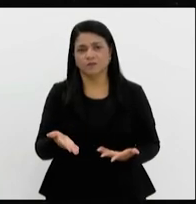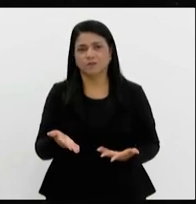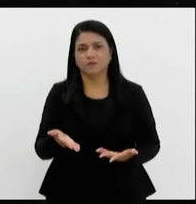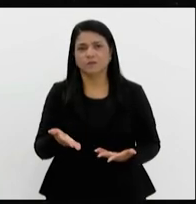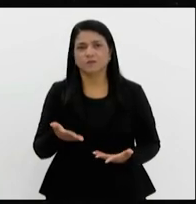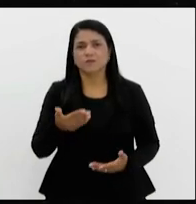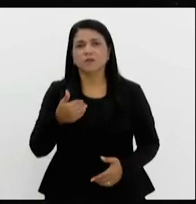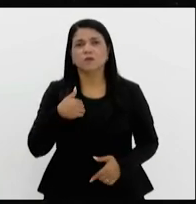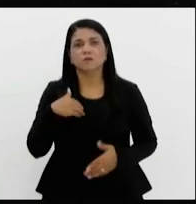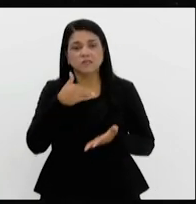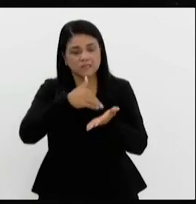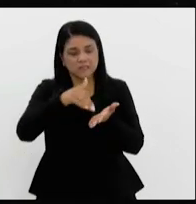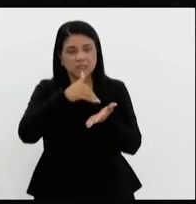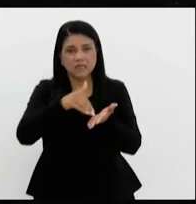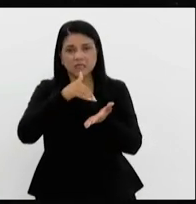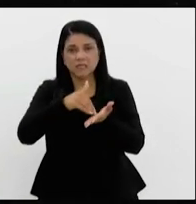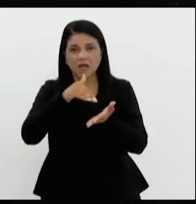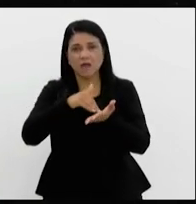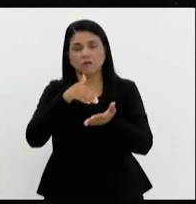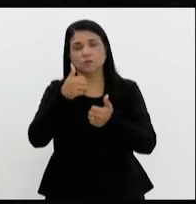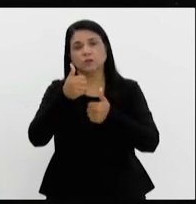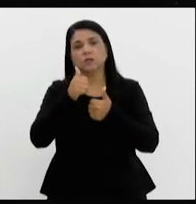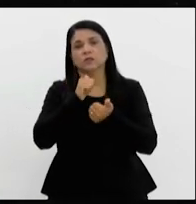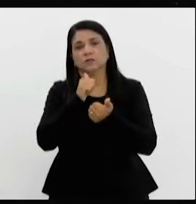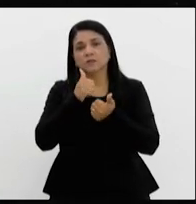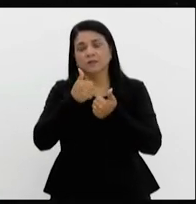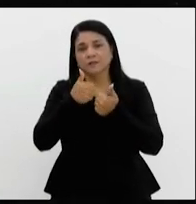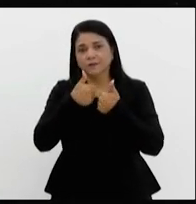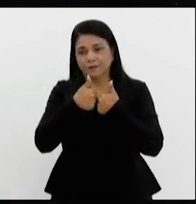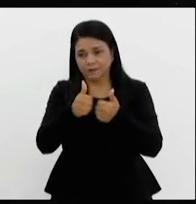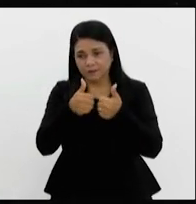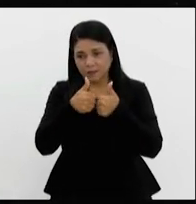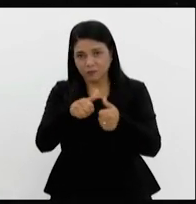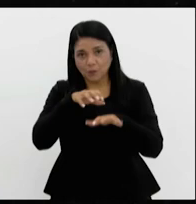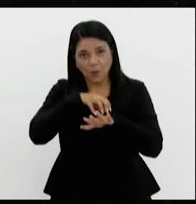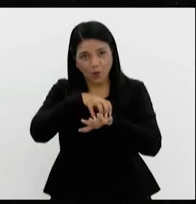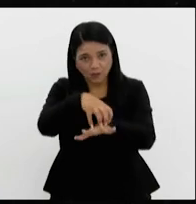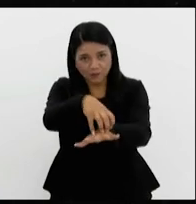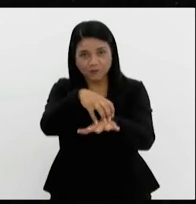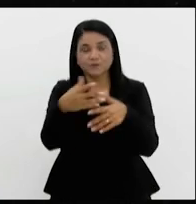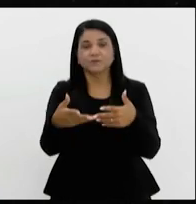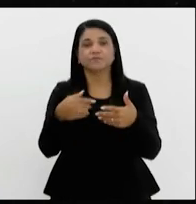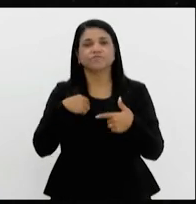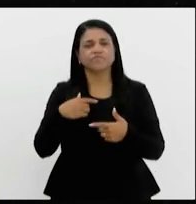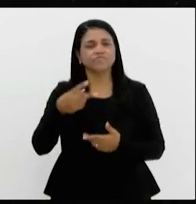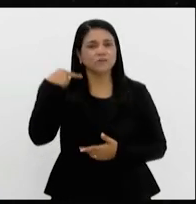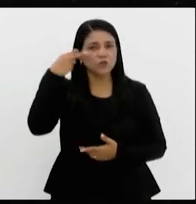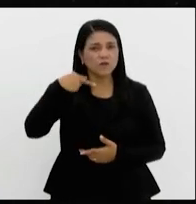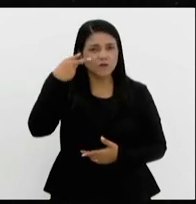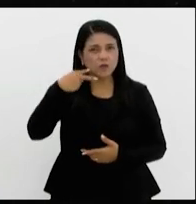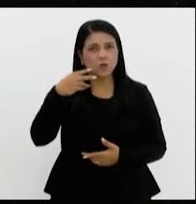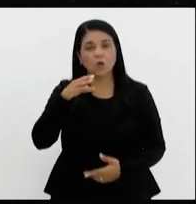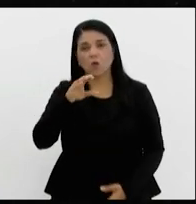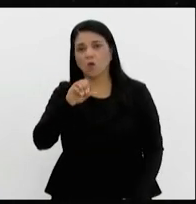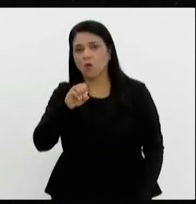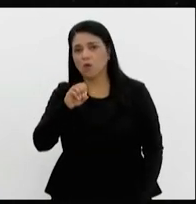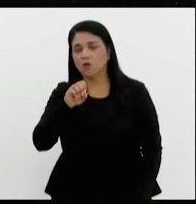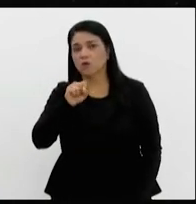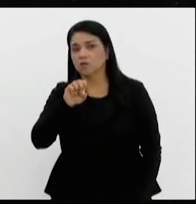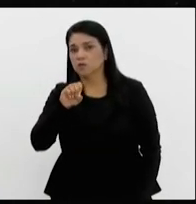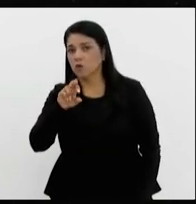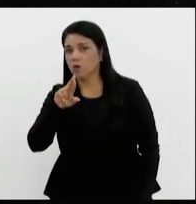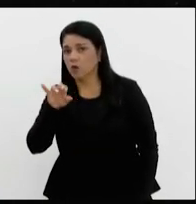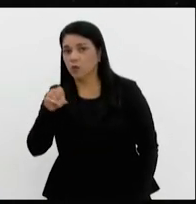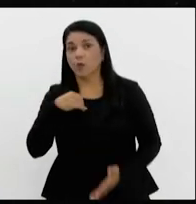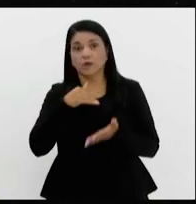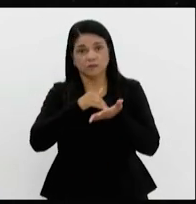ao nosso secretário de transporte. Desde vereador, me lembro quando o Osório era secretário,